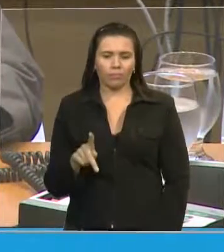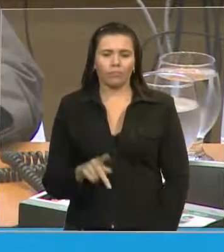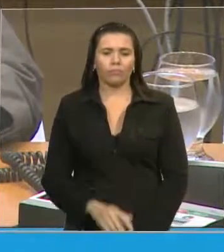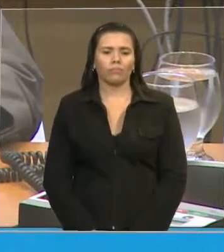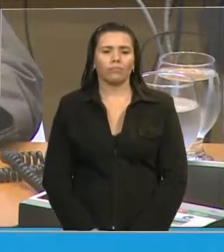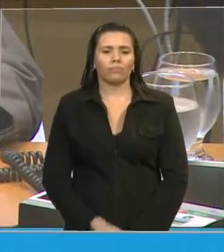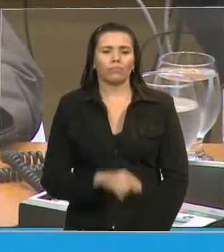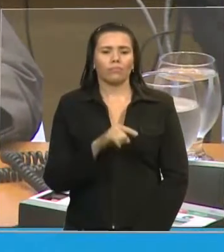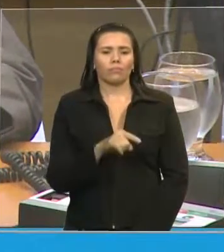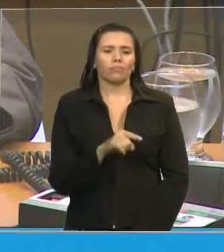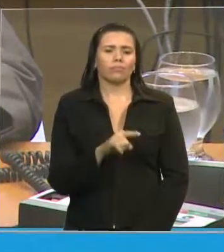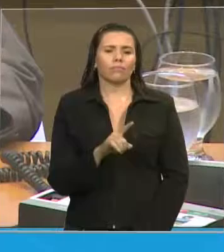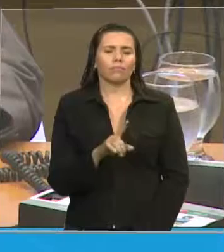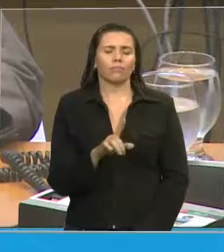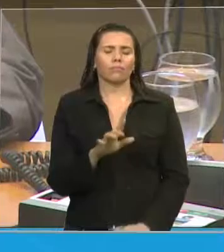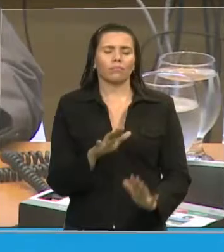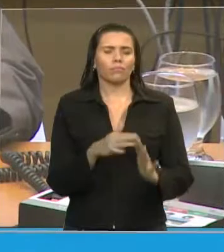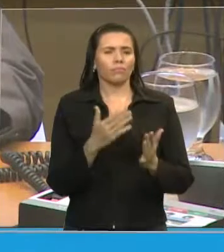Maranhão.